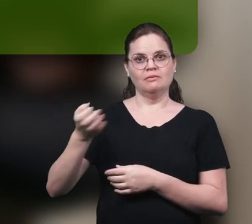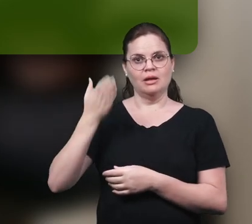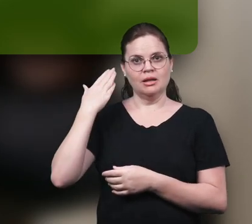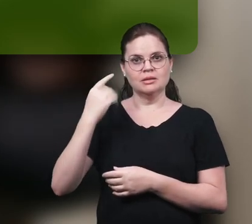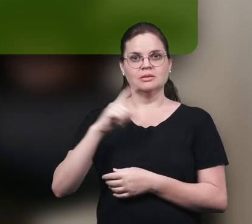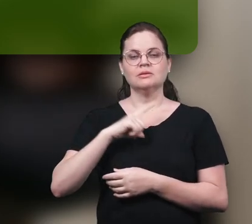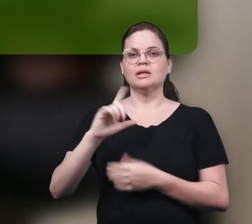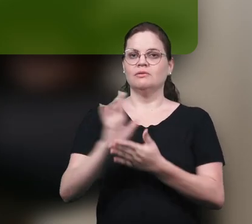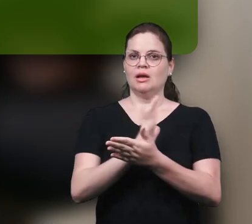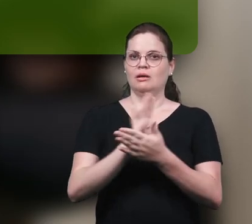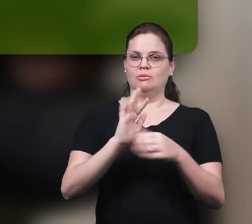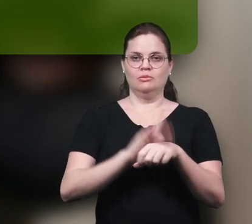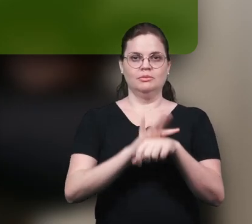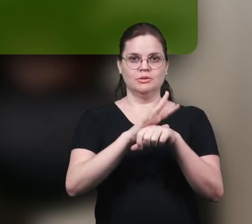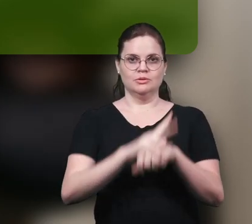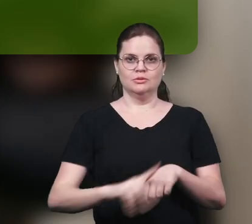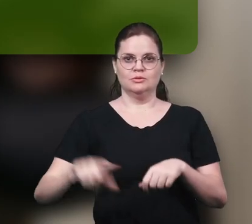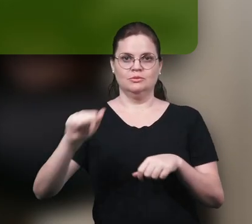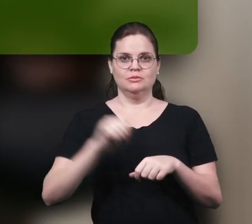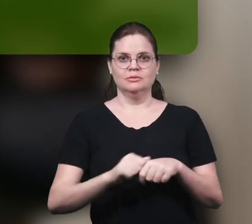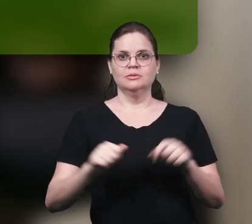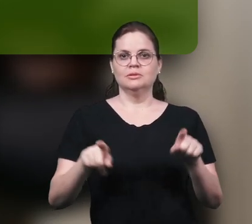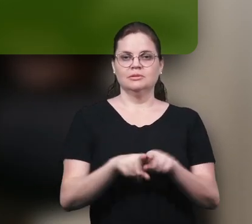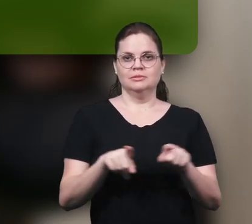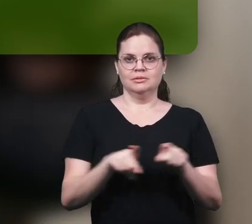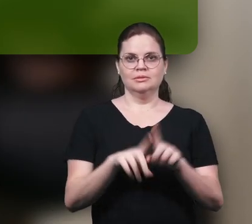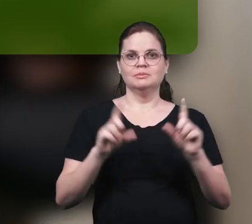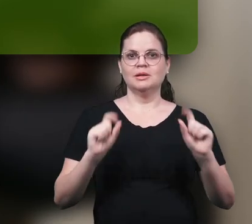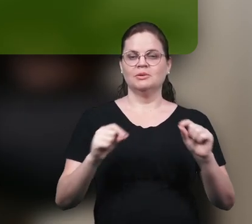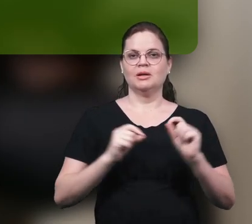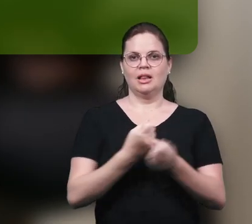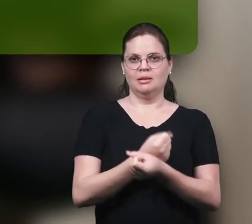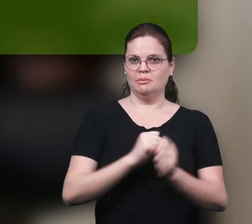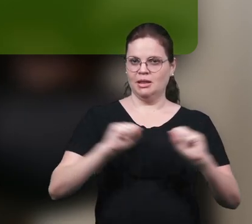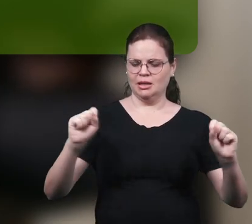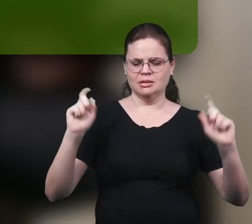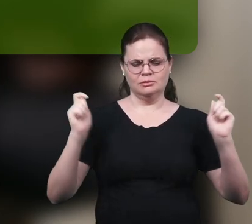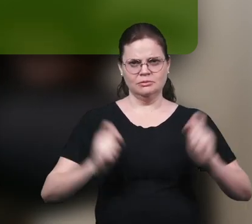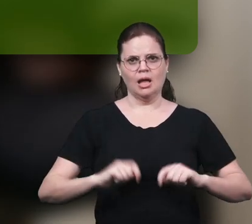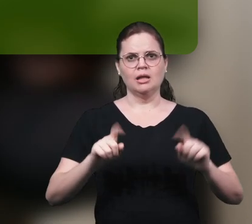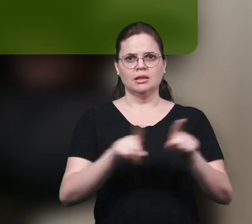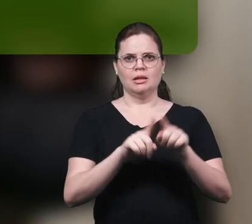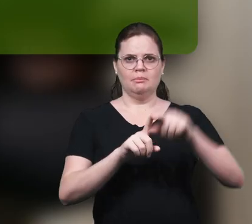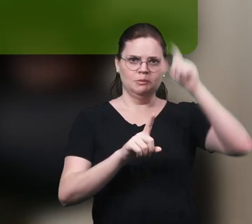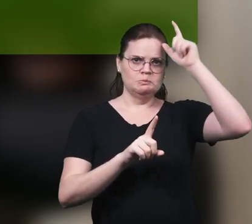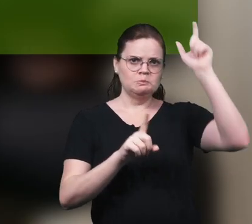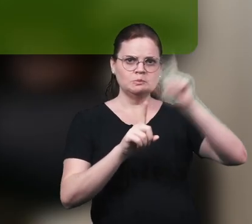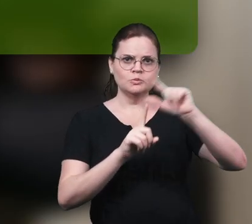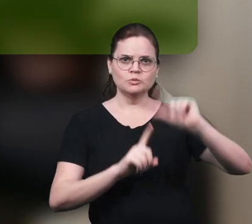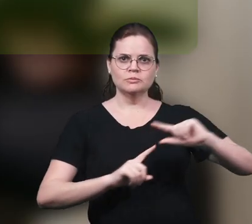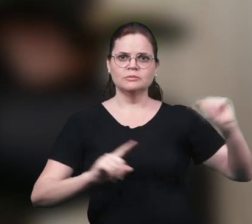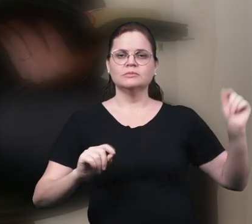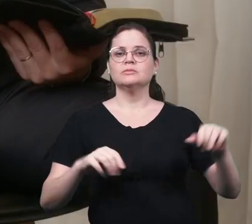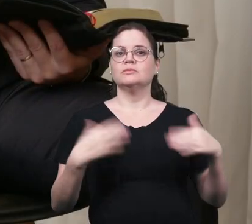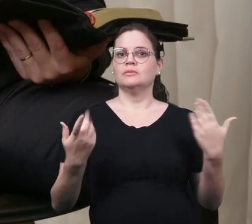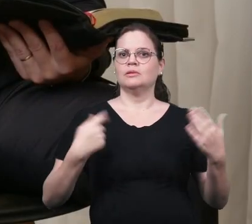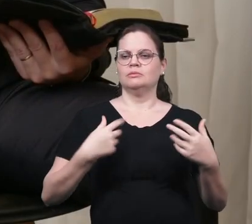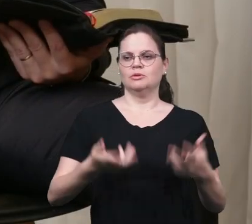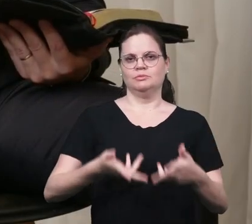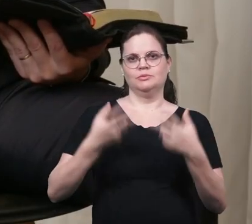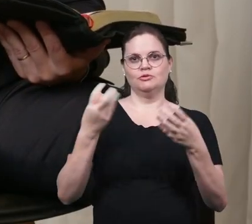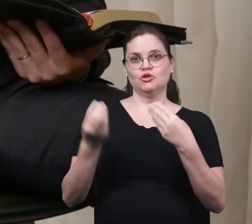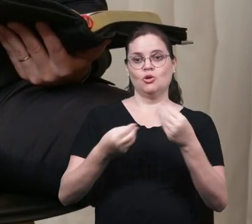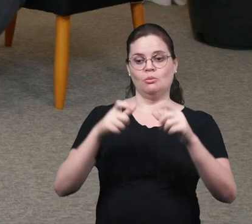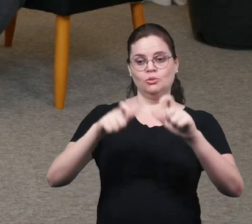ali curas, Glória a Deus. manifestações do Espírito, libertações, né? Então foi notória a presença do Senhor ali no meio,